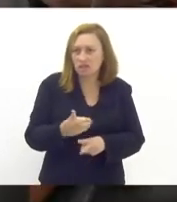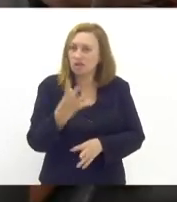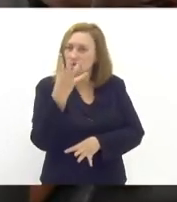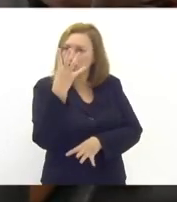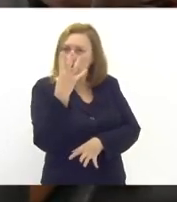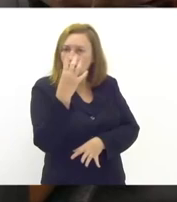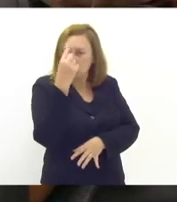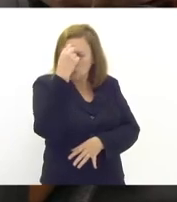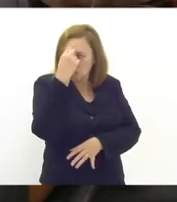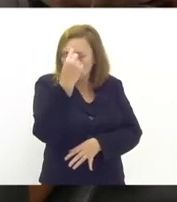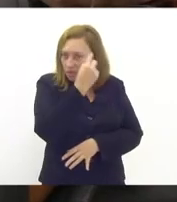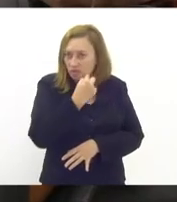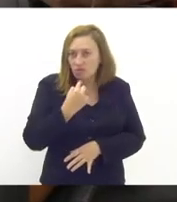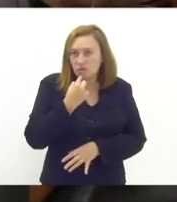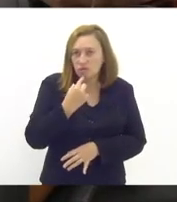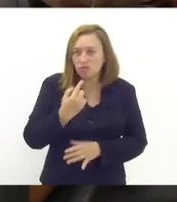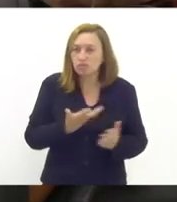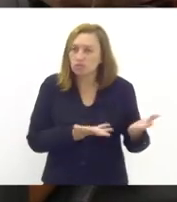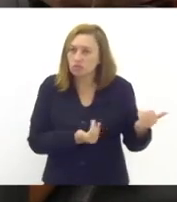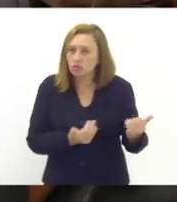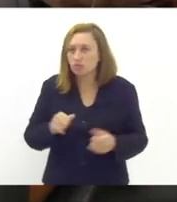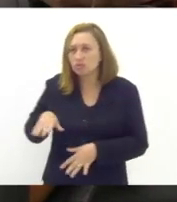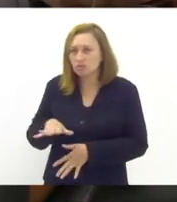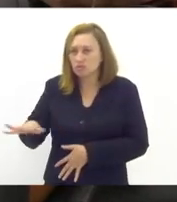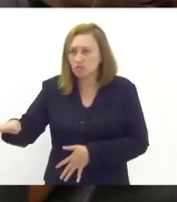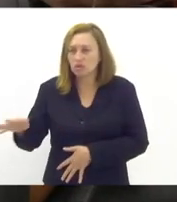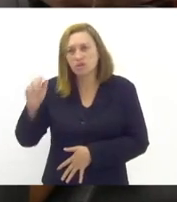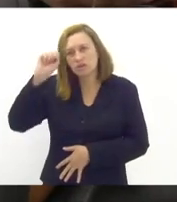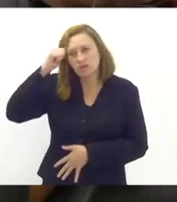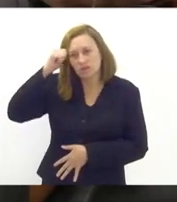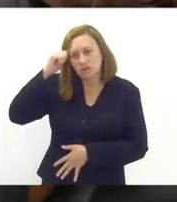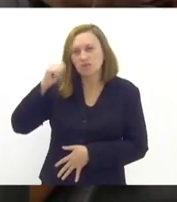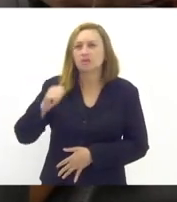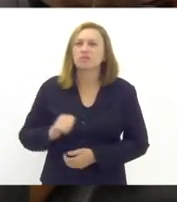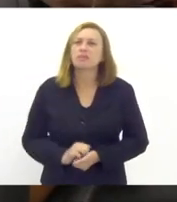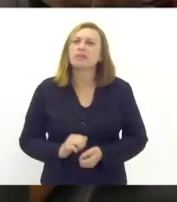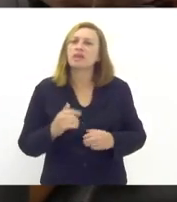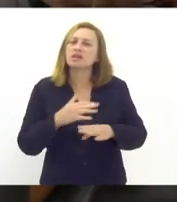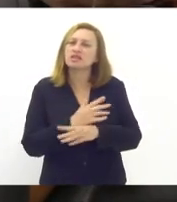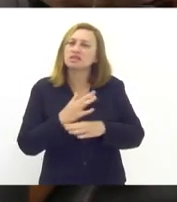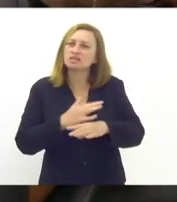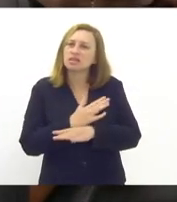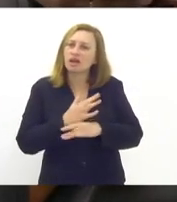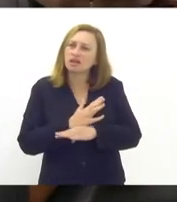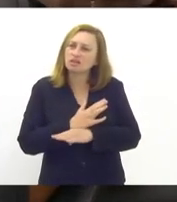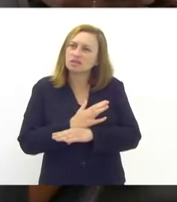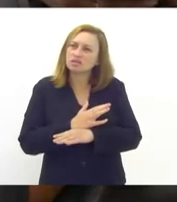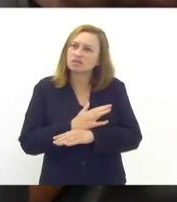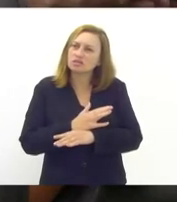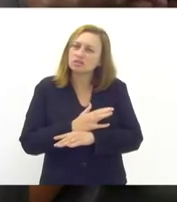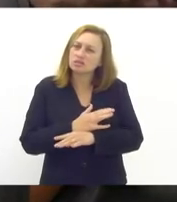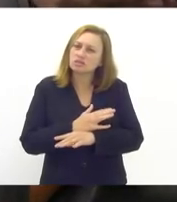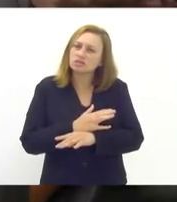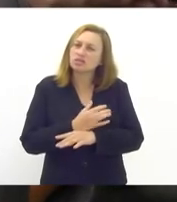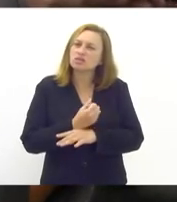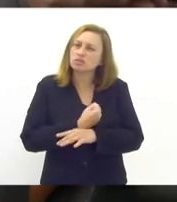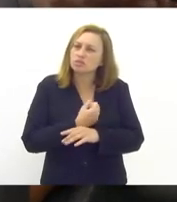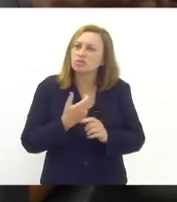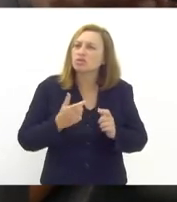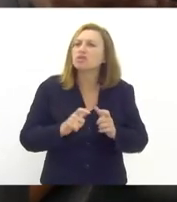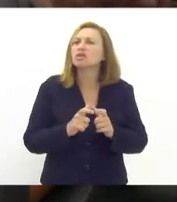de jovens pretos de periferias e em cidades onde há, né, uma redundância